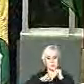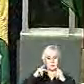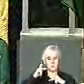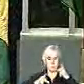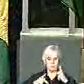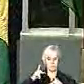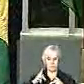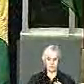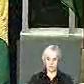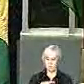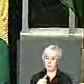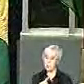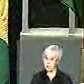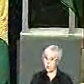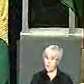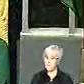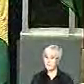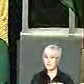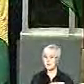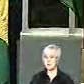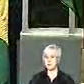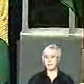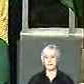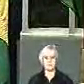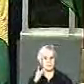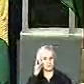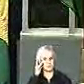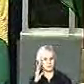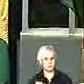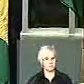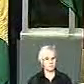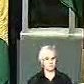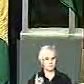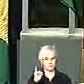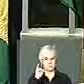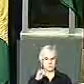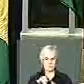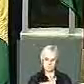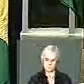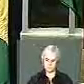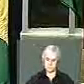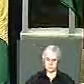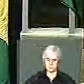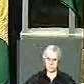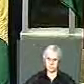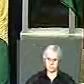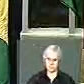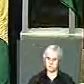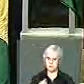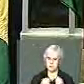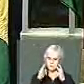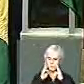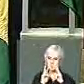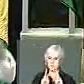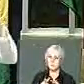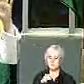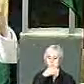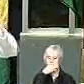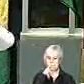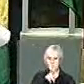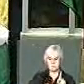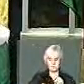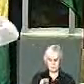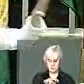O compromisso da presidenta Dilma é importante para o Congresso Nacional ouvirmos a sociedade. O